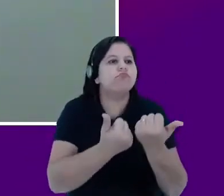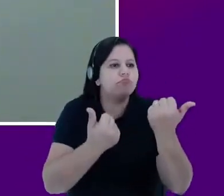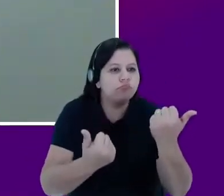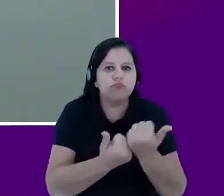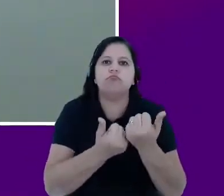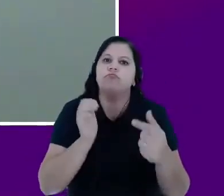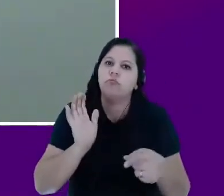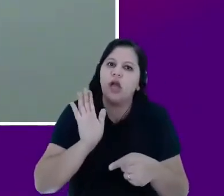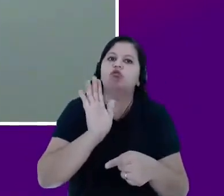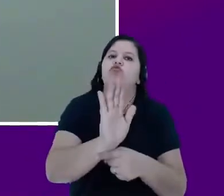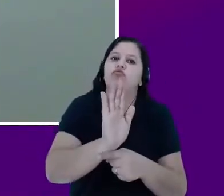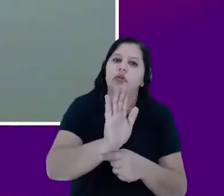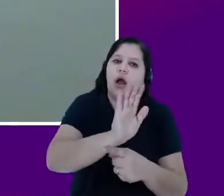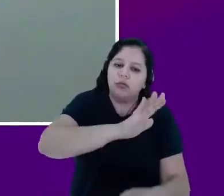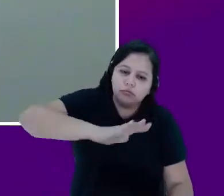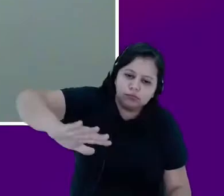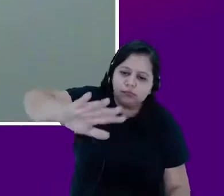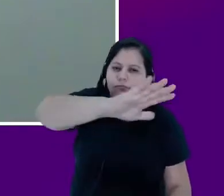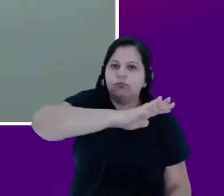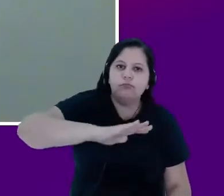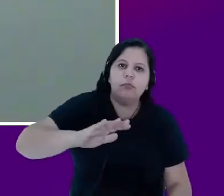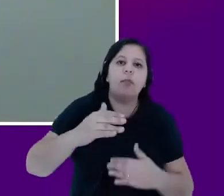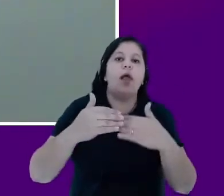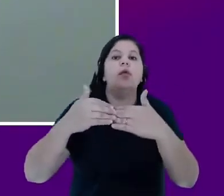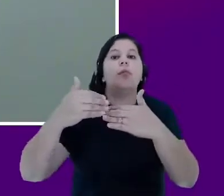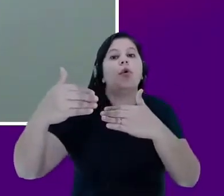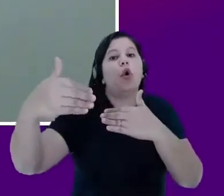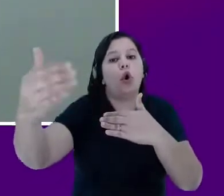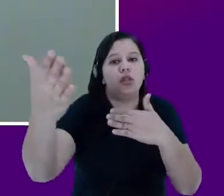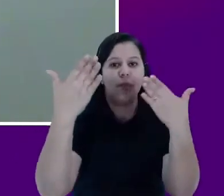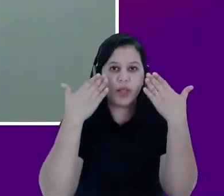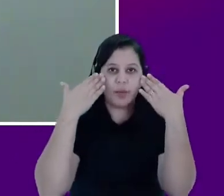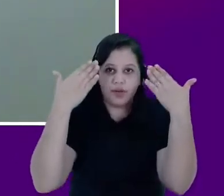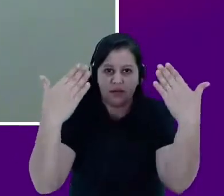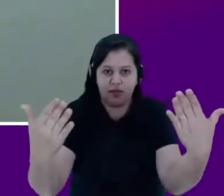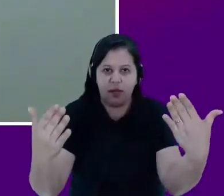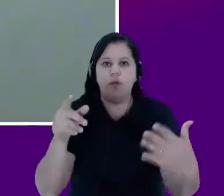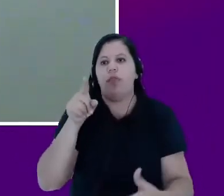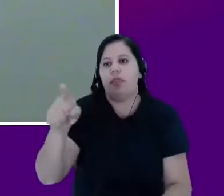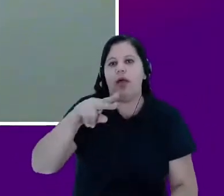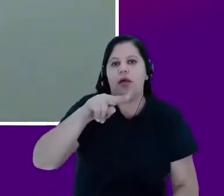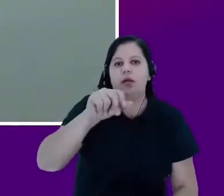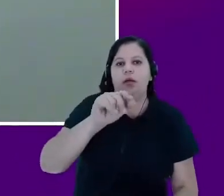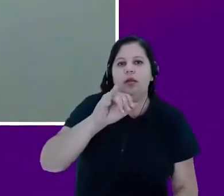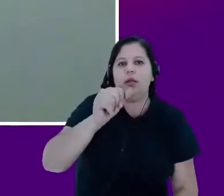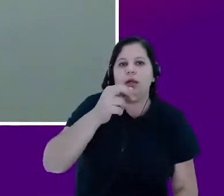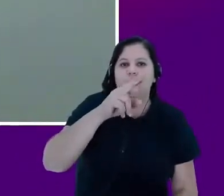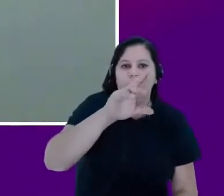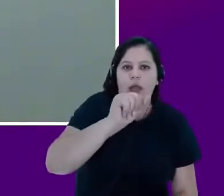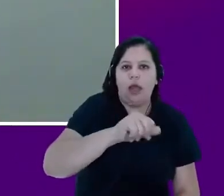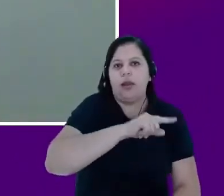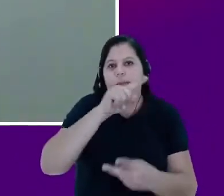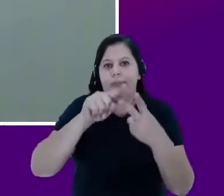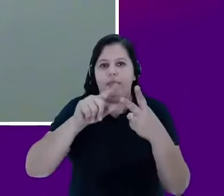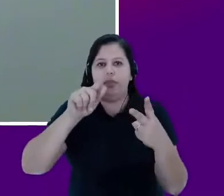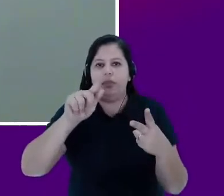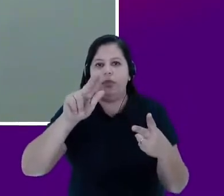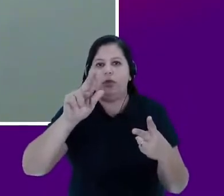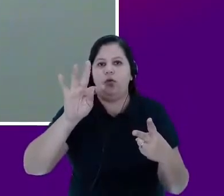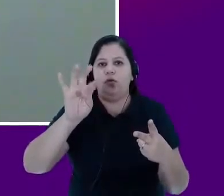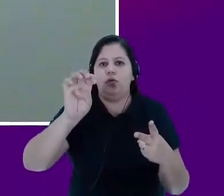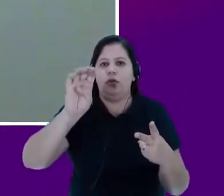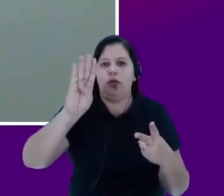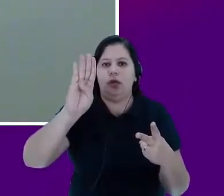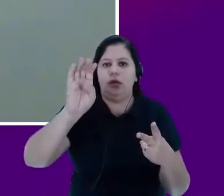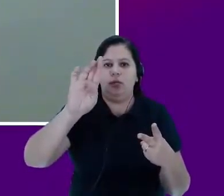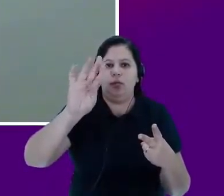e de contexto para as próximas apresentações da Nayara e do Gutenberg e os próximos painelistas. Então, contando um